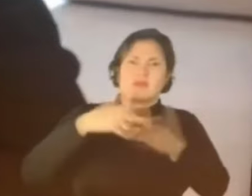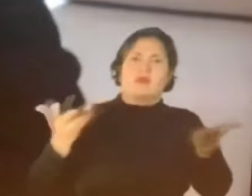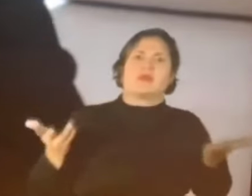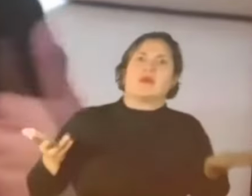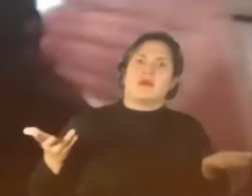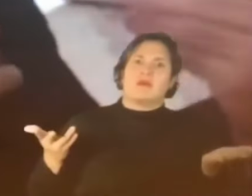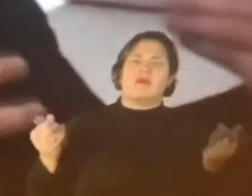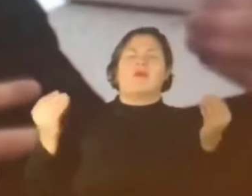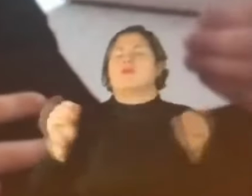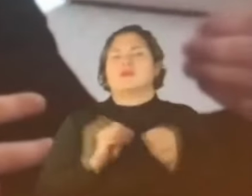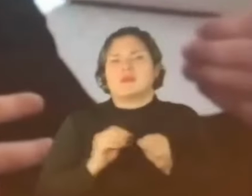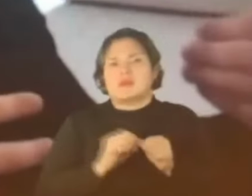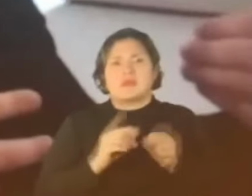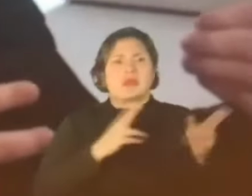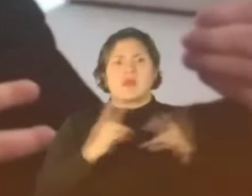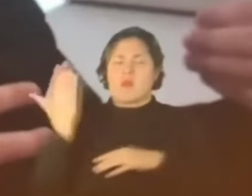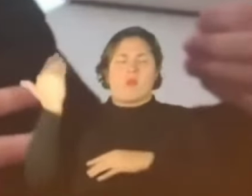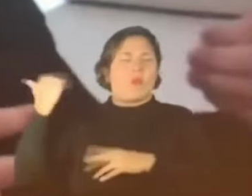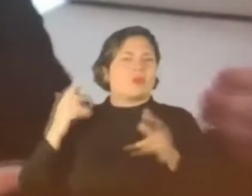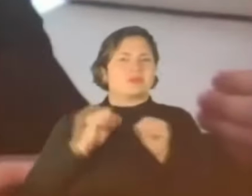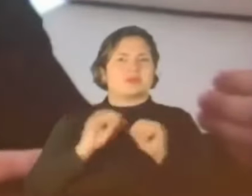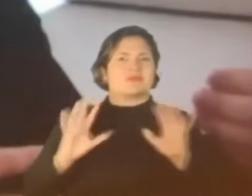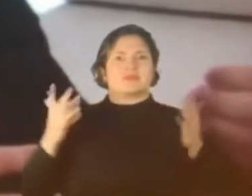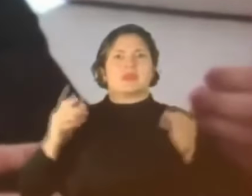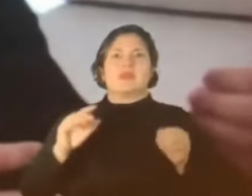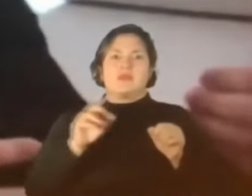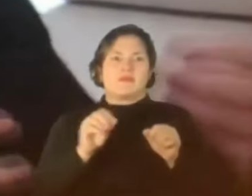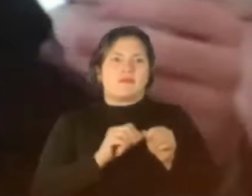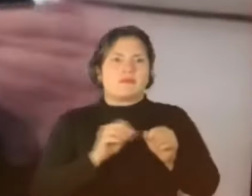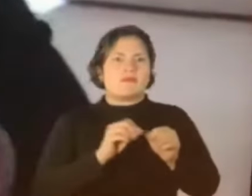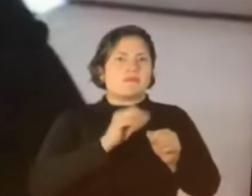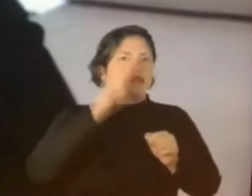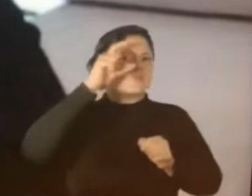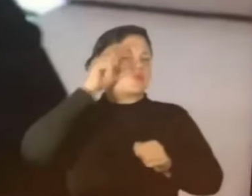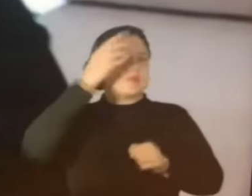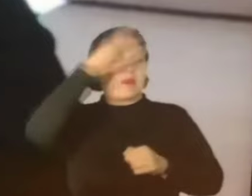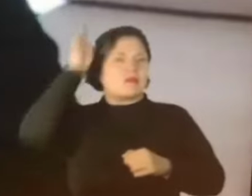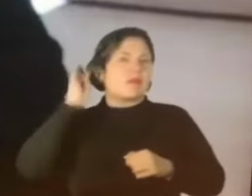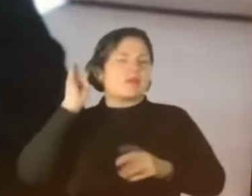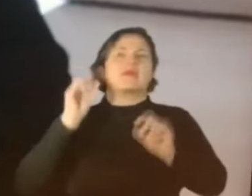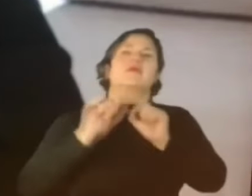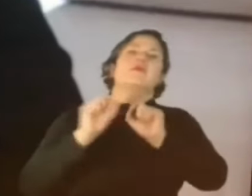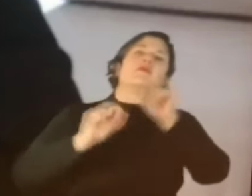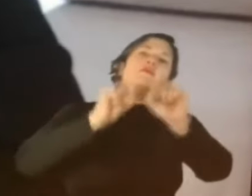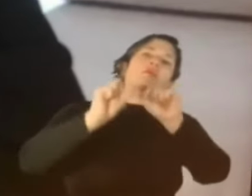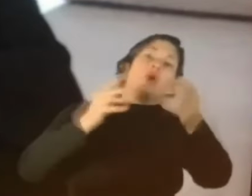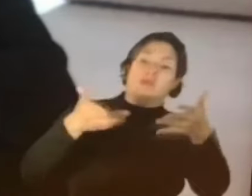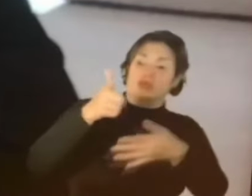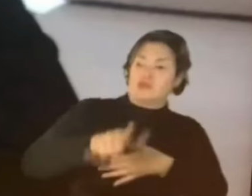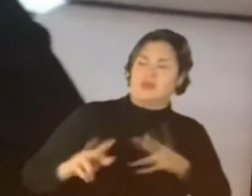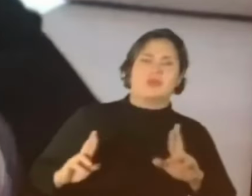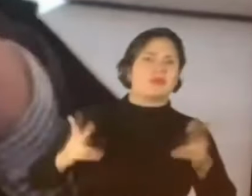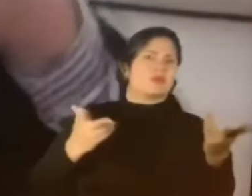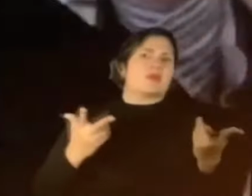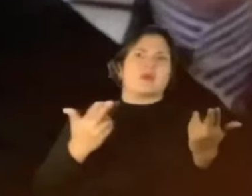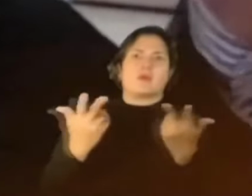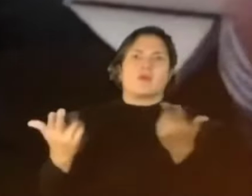novo, mesma coisa que aconteceu na chapa Dilma Temer. Agora acontece novamente fatos